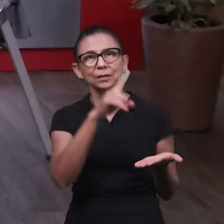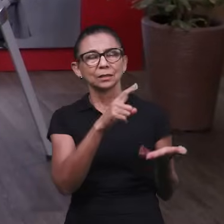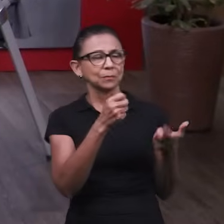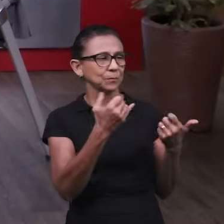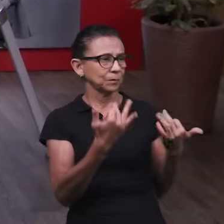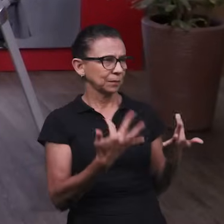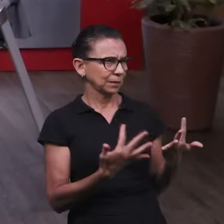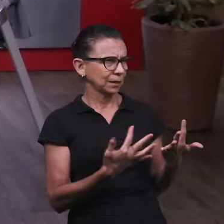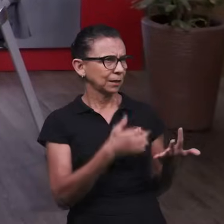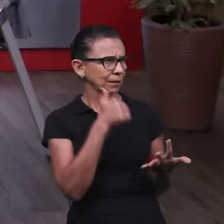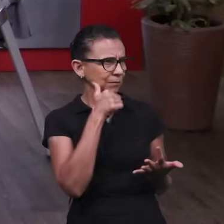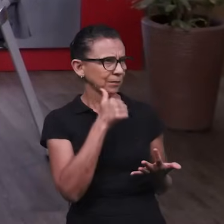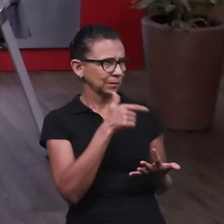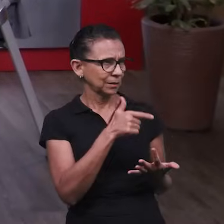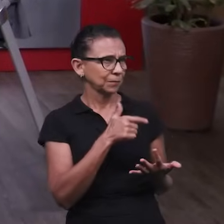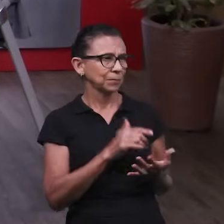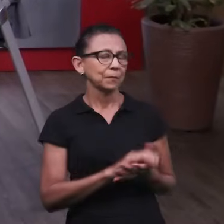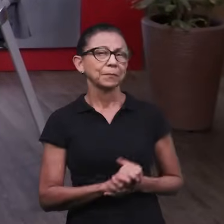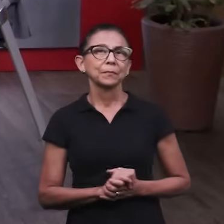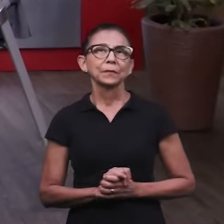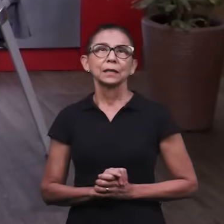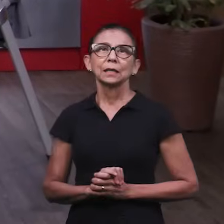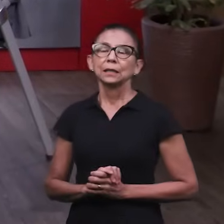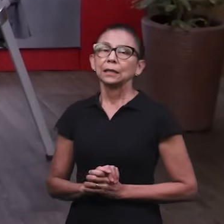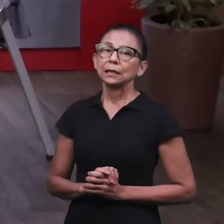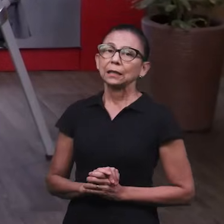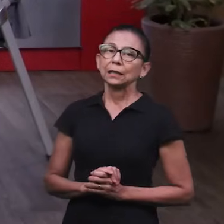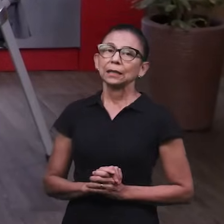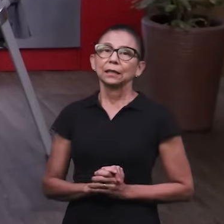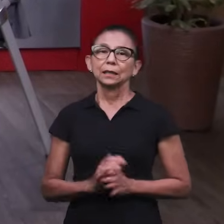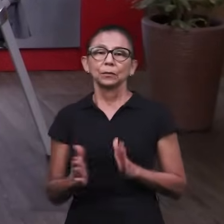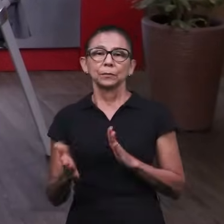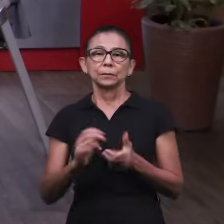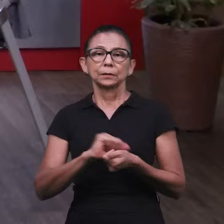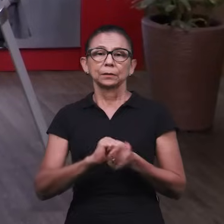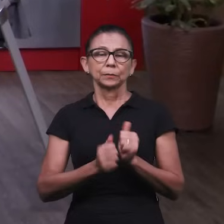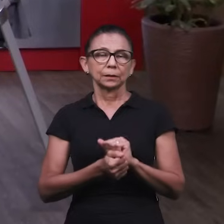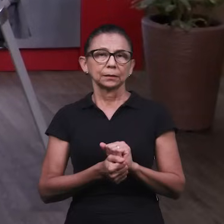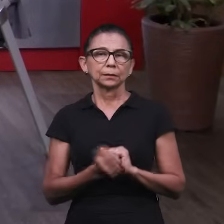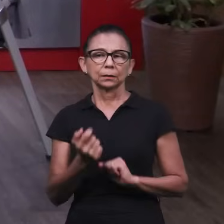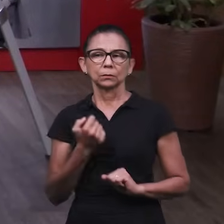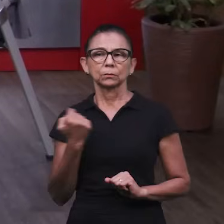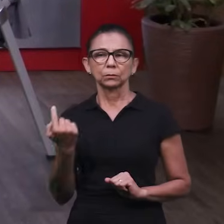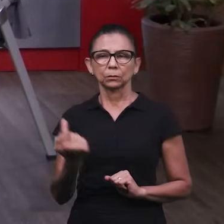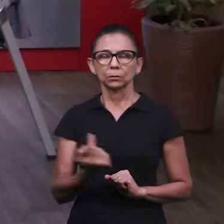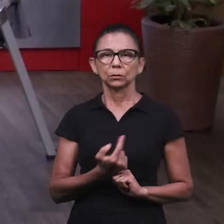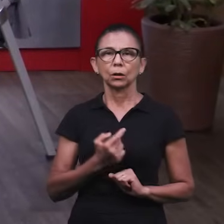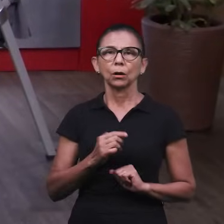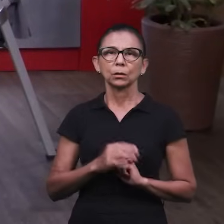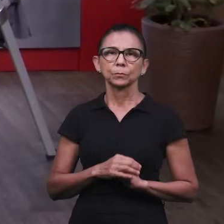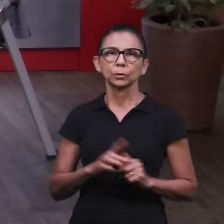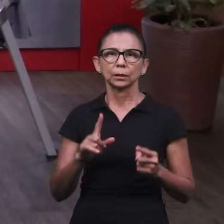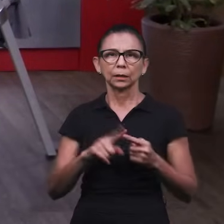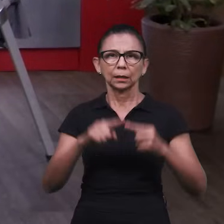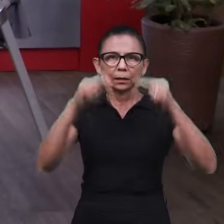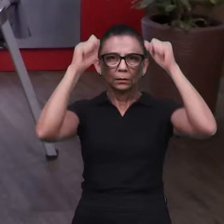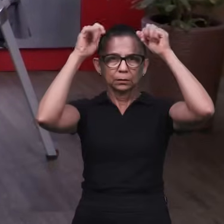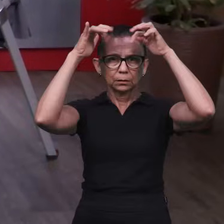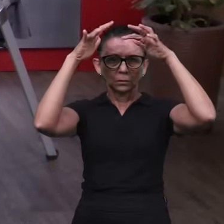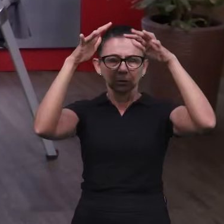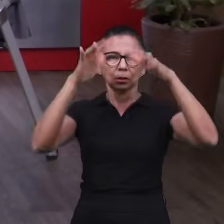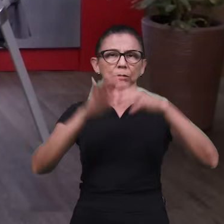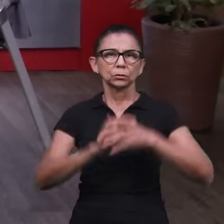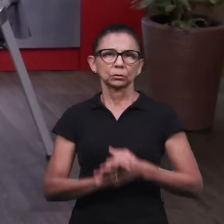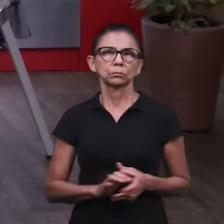esclarecer se é isso mesmo, mas eu entendo que nós estamos num período de adaptação. Verdade. Porque os diagnósticos de autismo, TDAH, hoje